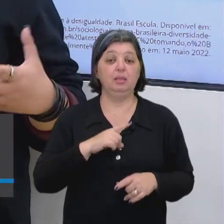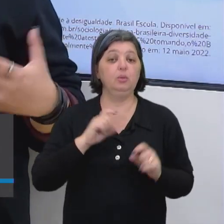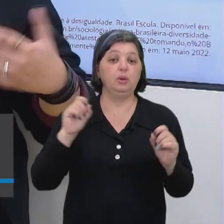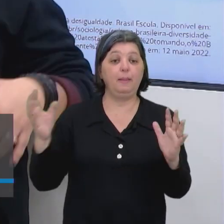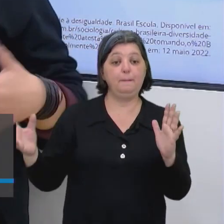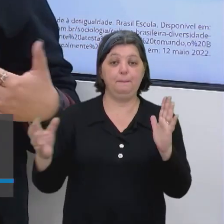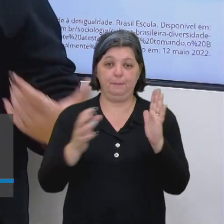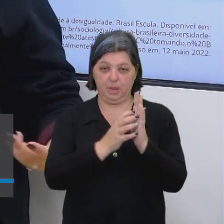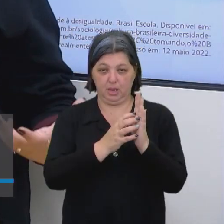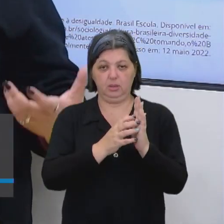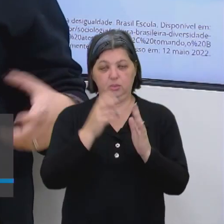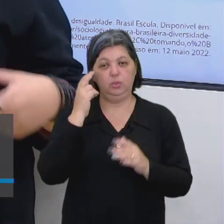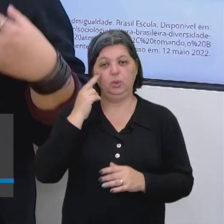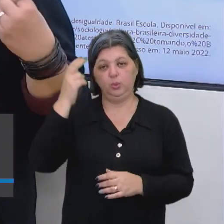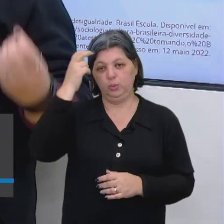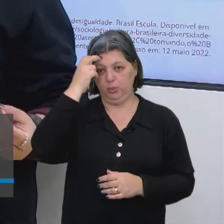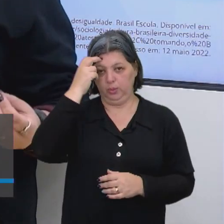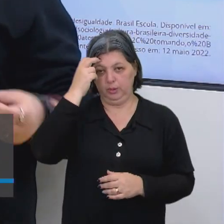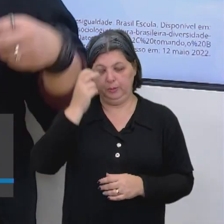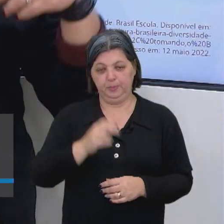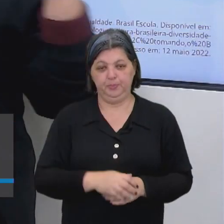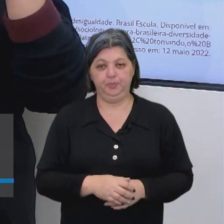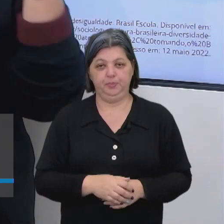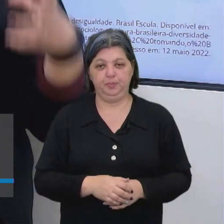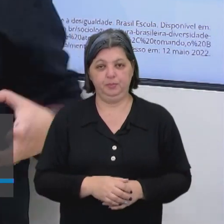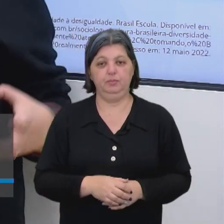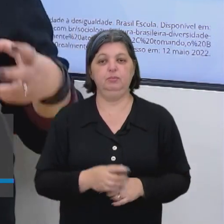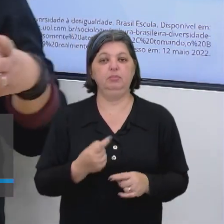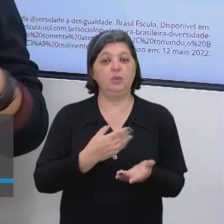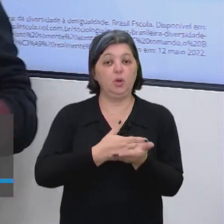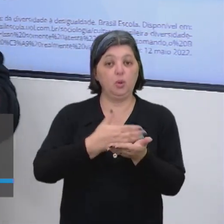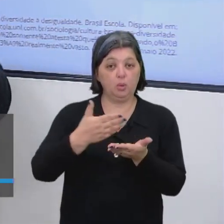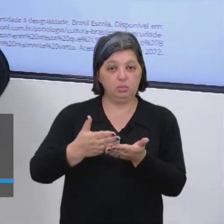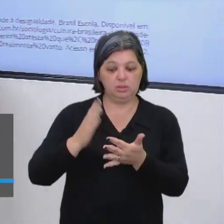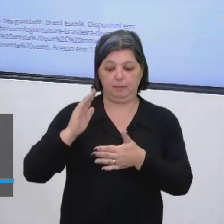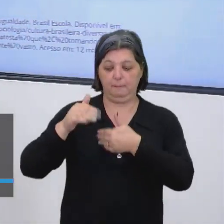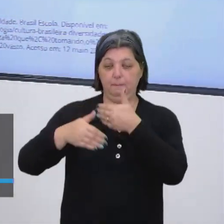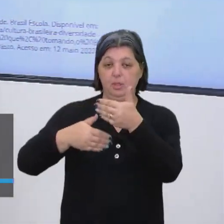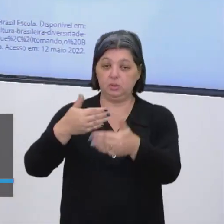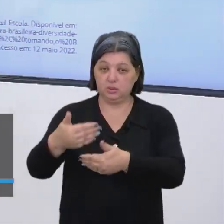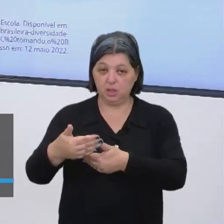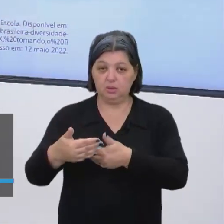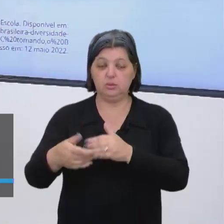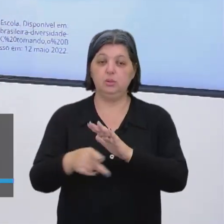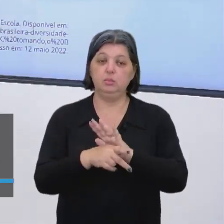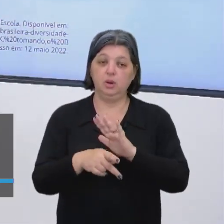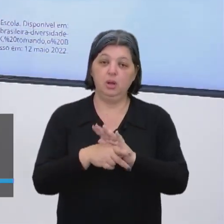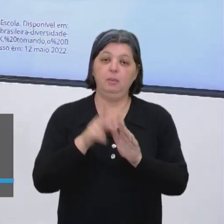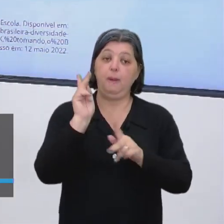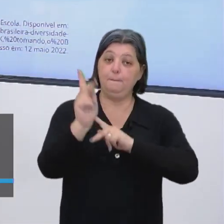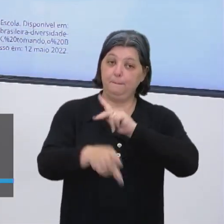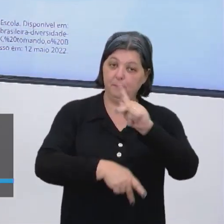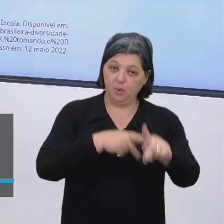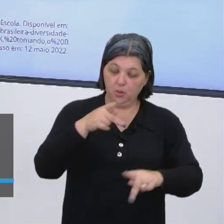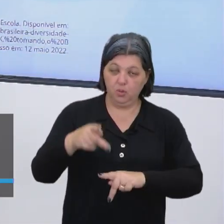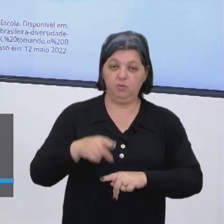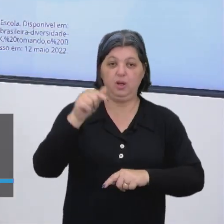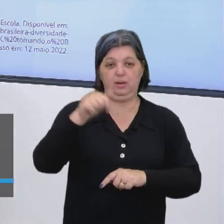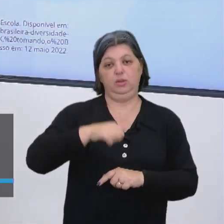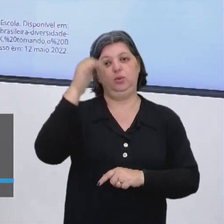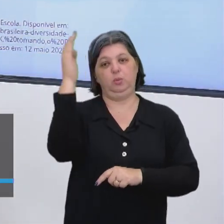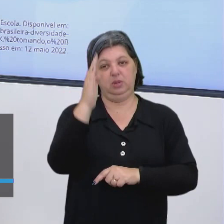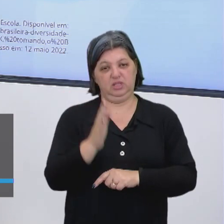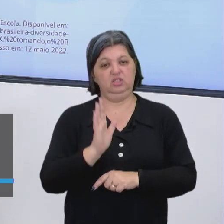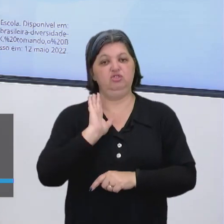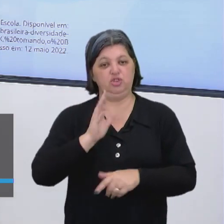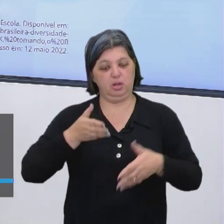impacto na nossa cultura. Justamente a gente vai começar nesse processo onde nós temos povos originários aqui no Brasil, que